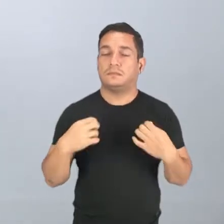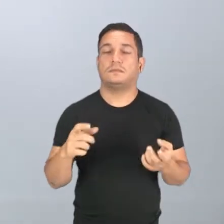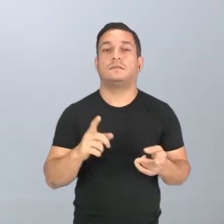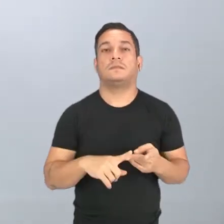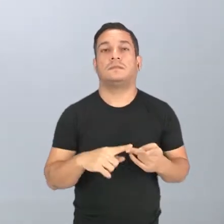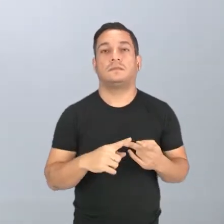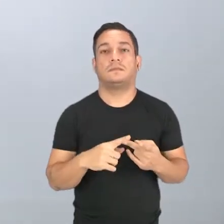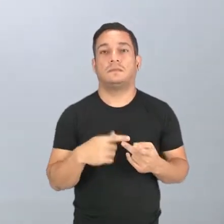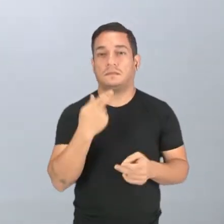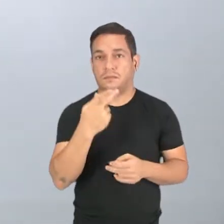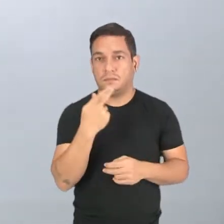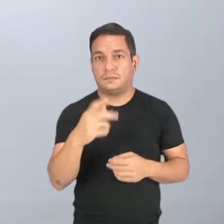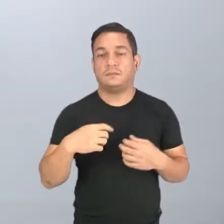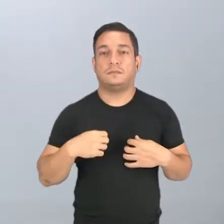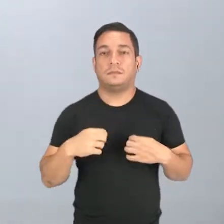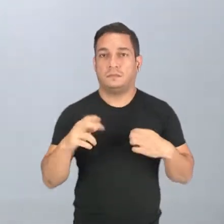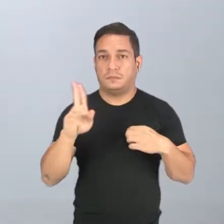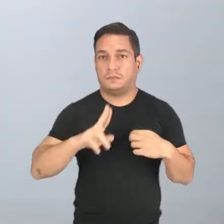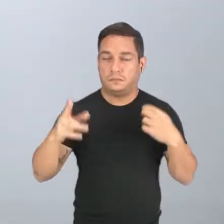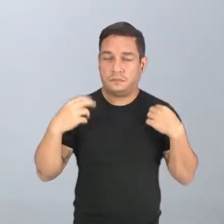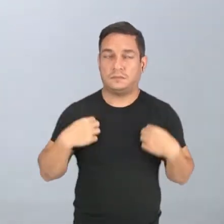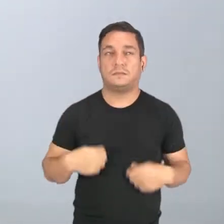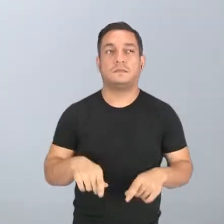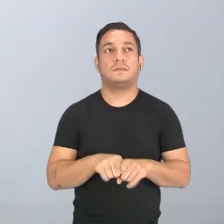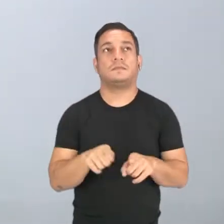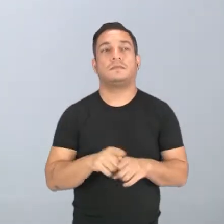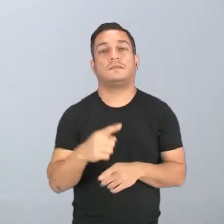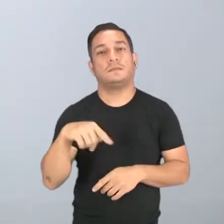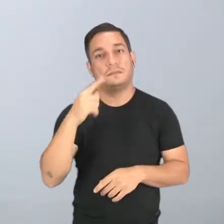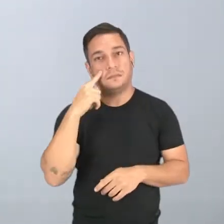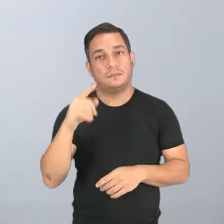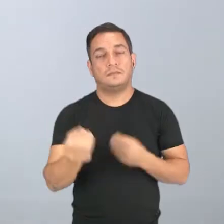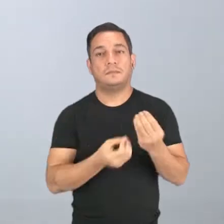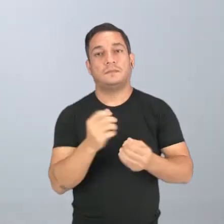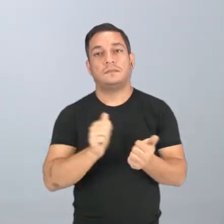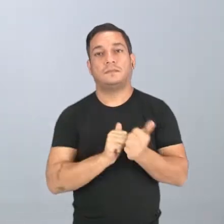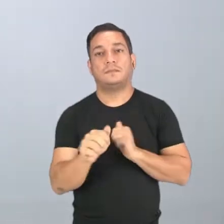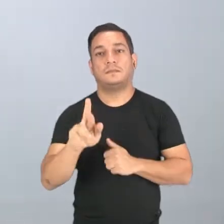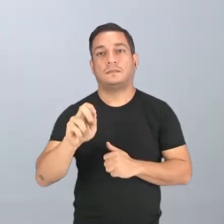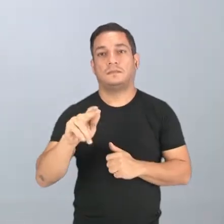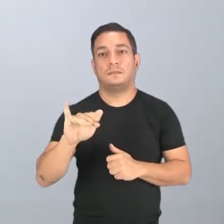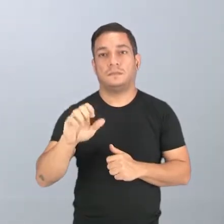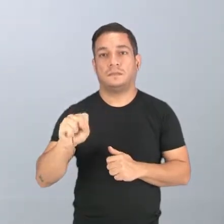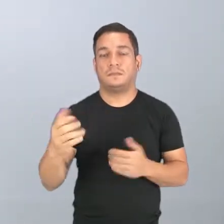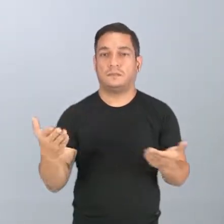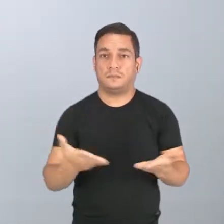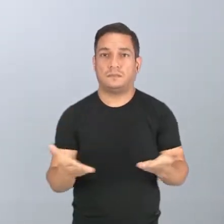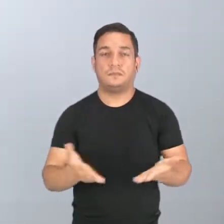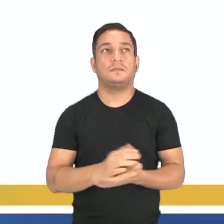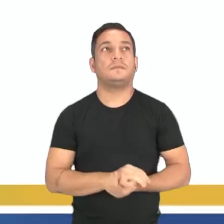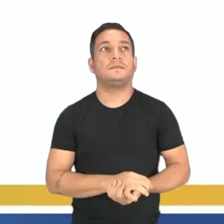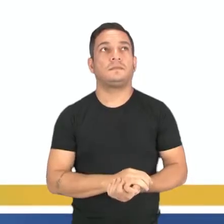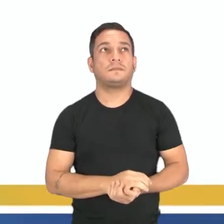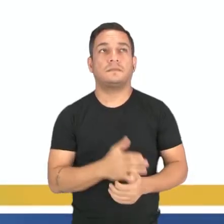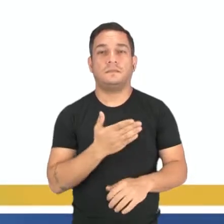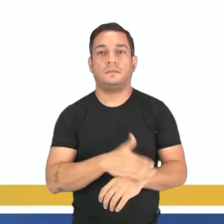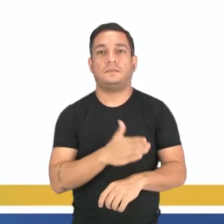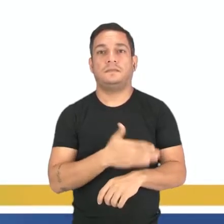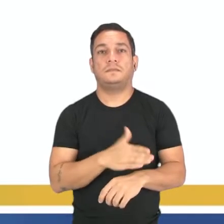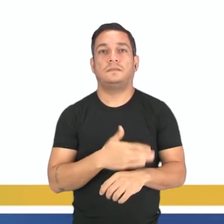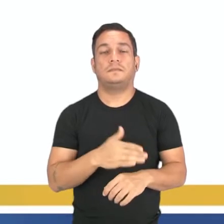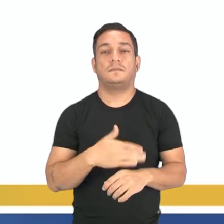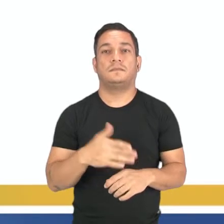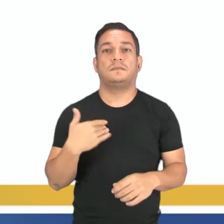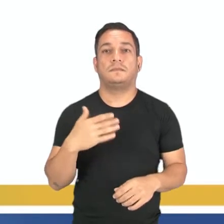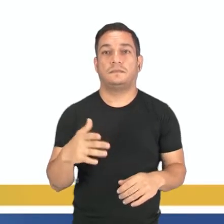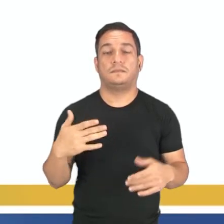a forma de falar, de vestir. Então a gente vai ver um pouquinho sobre os esportes radicais agora, né? As práticas de